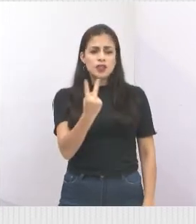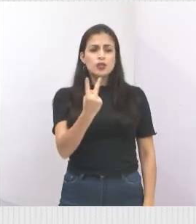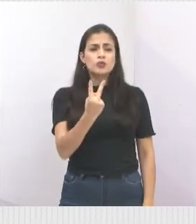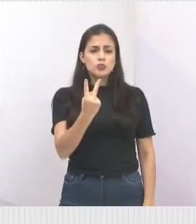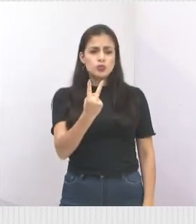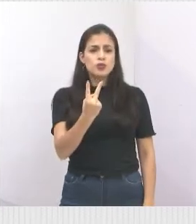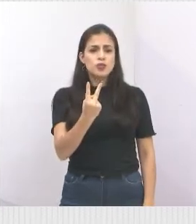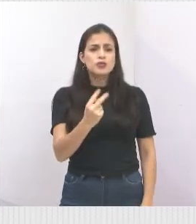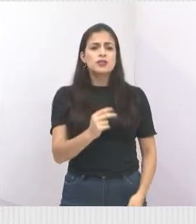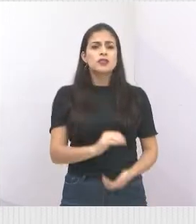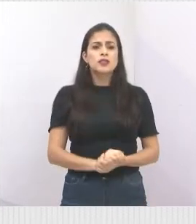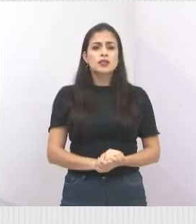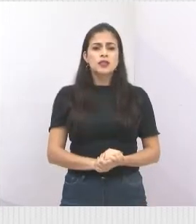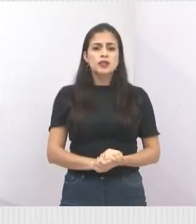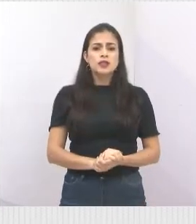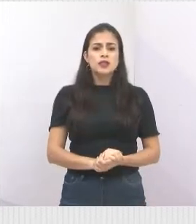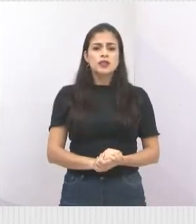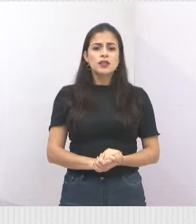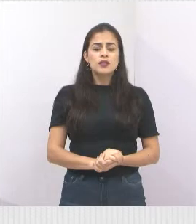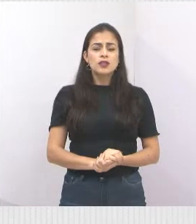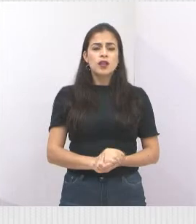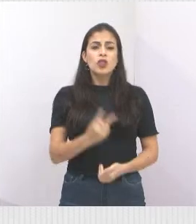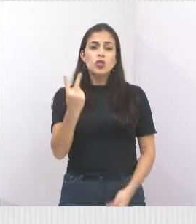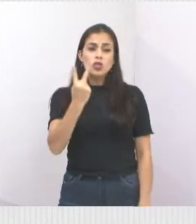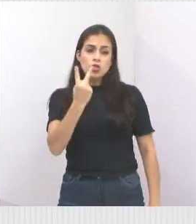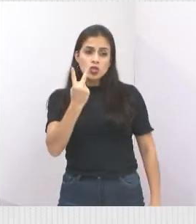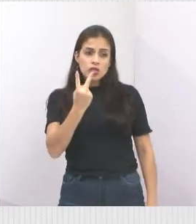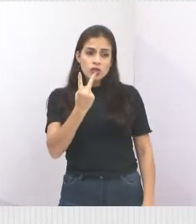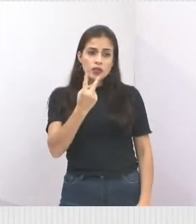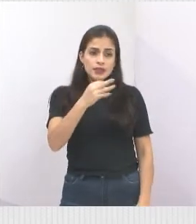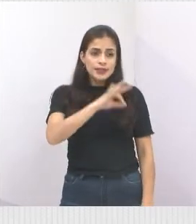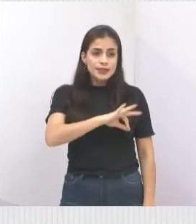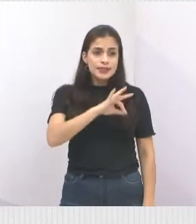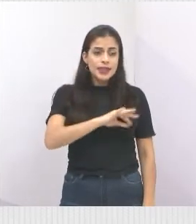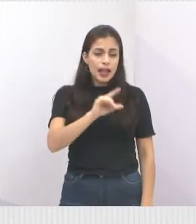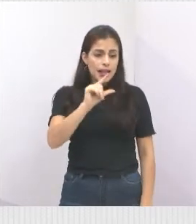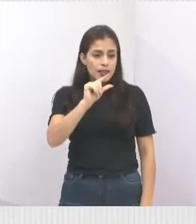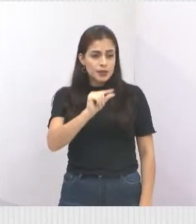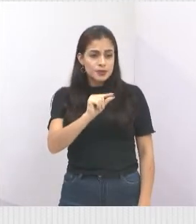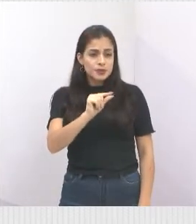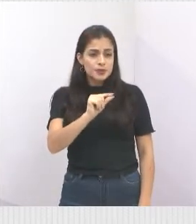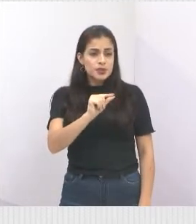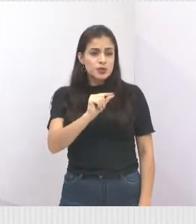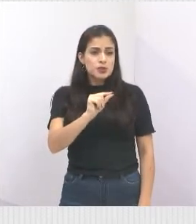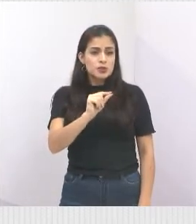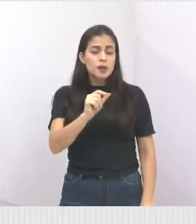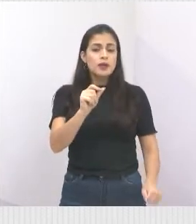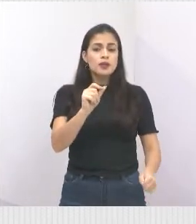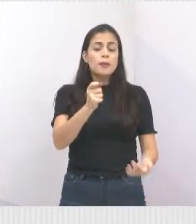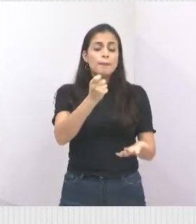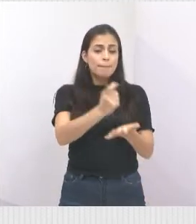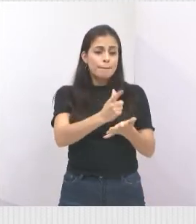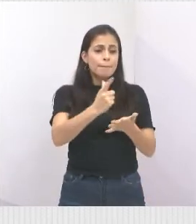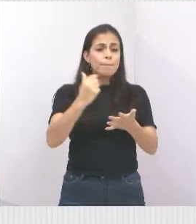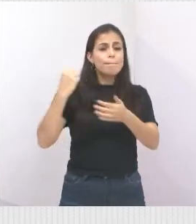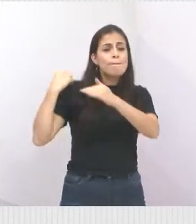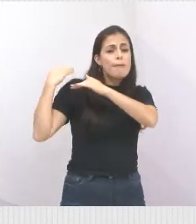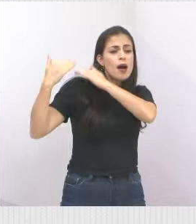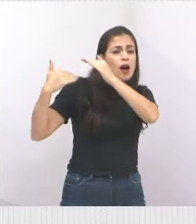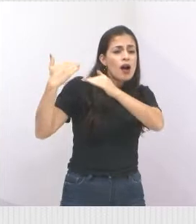categorias 12 salários mínimos e retroagindo o pagamento em